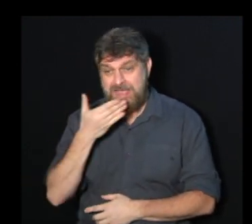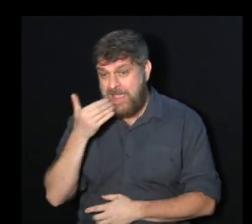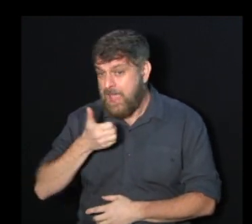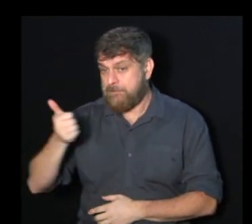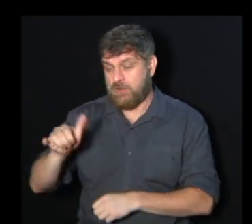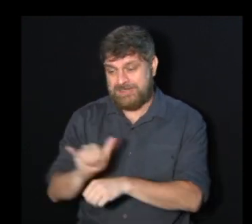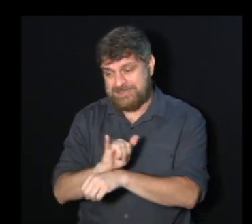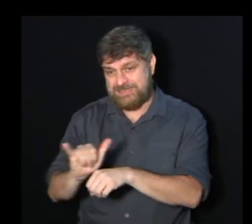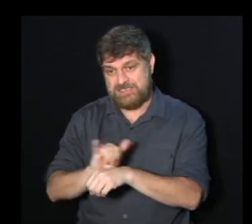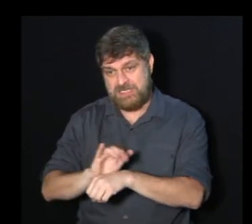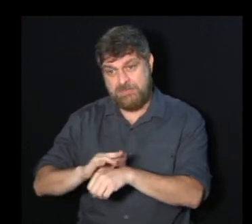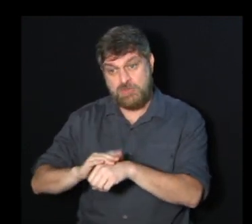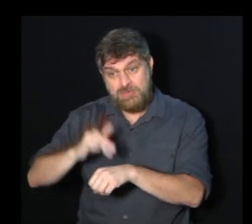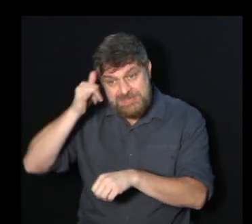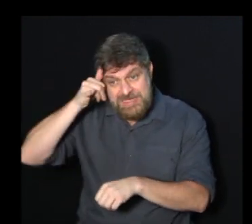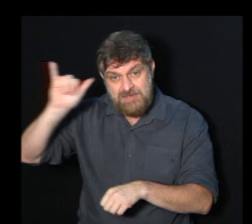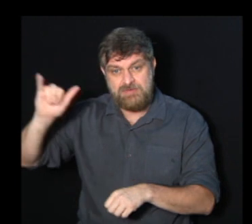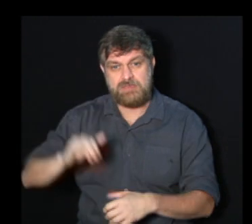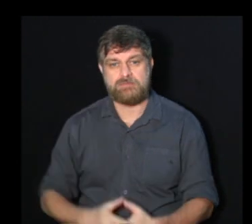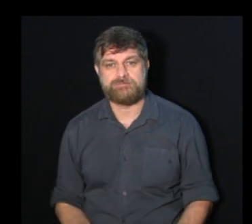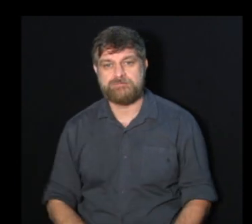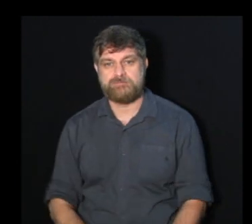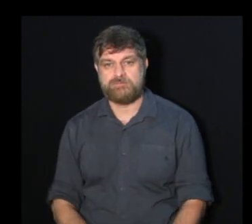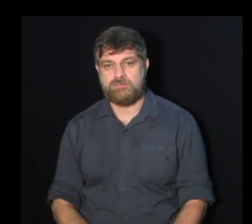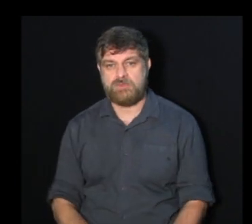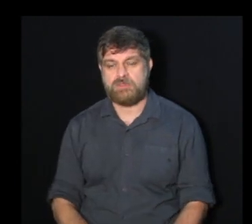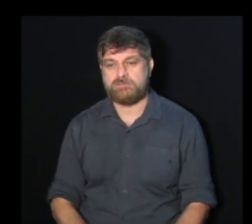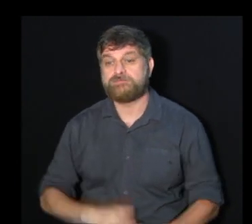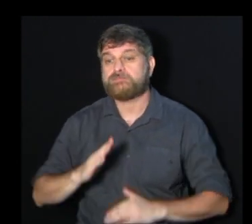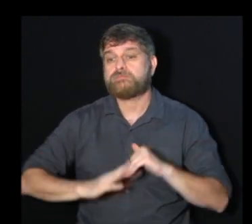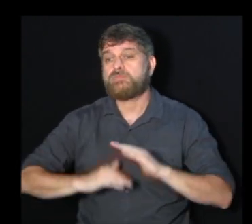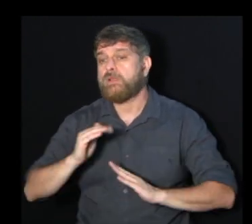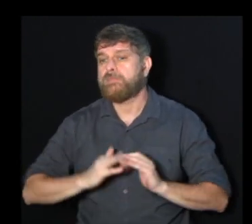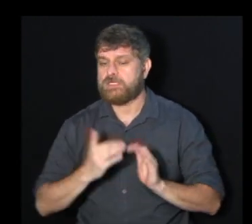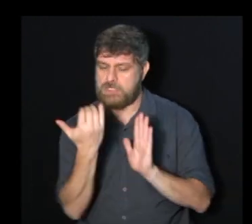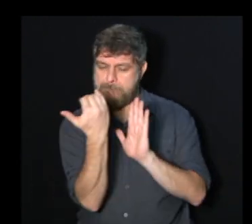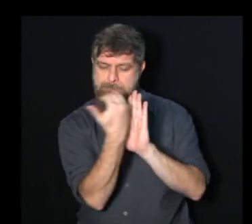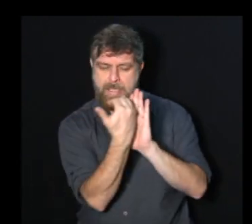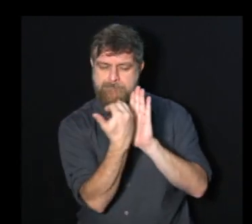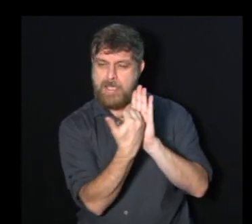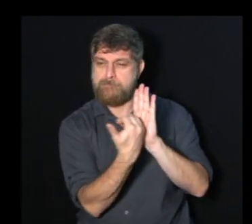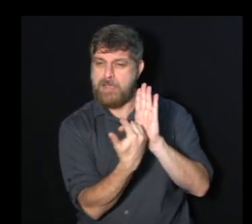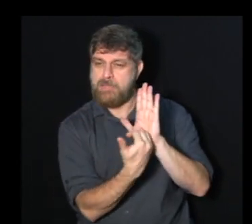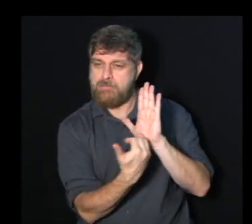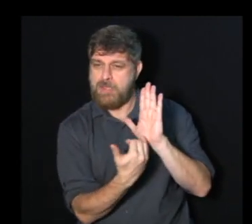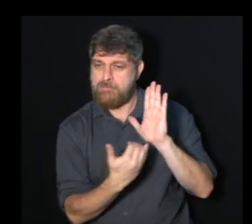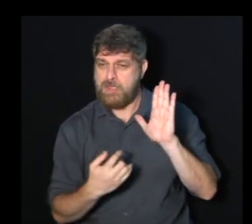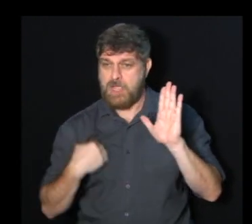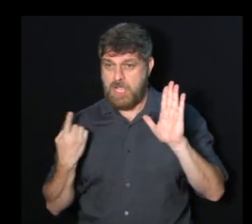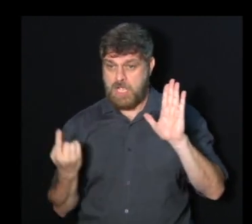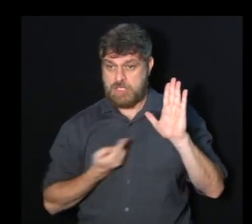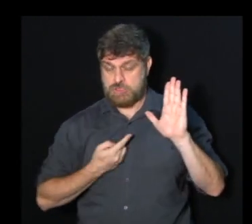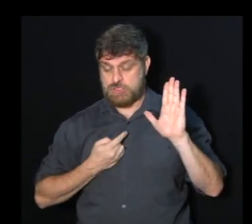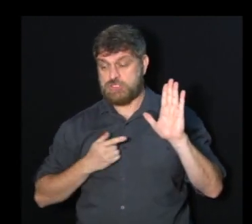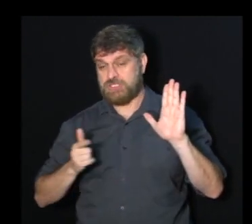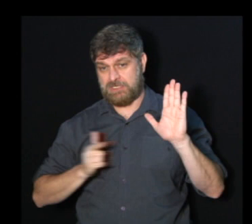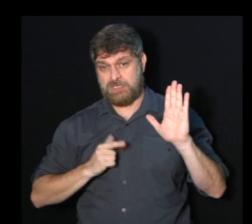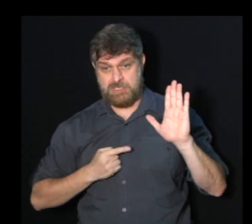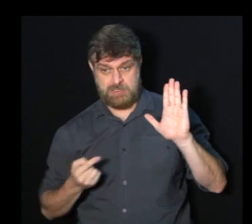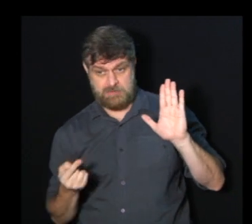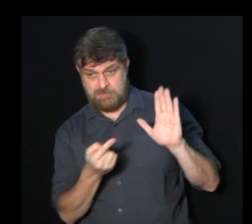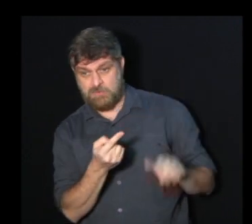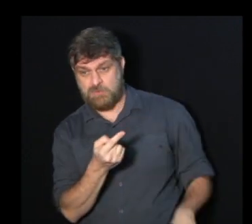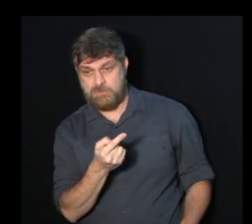ele. Bom, conduta. Essas condutas a gente usa dentro da nossa prática